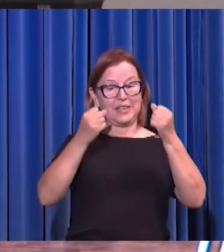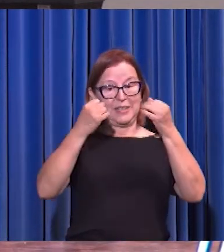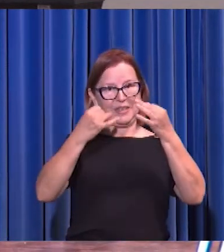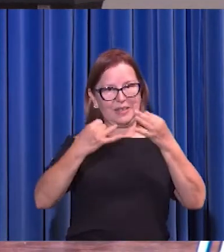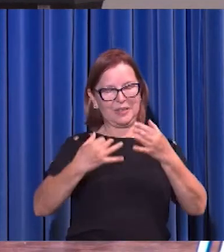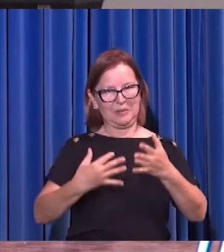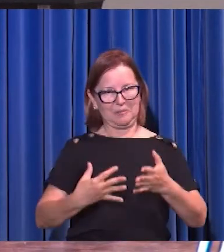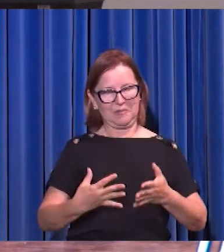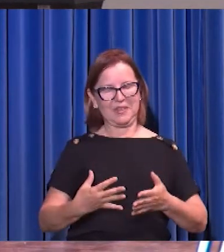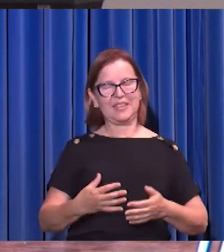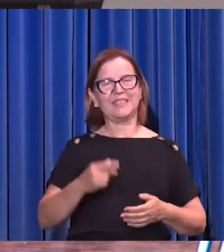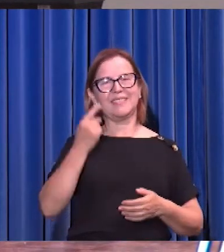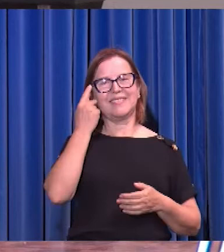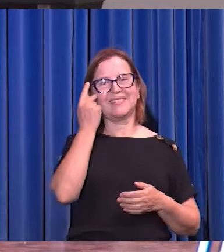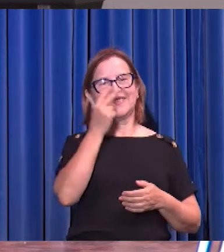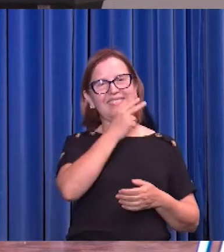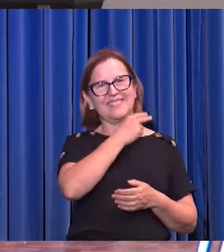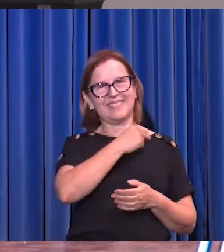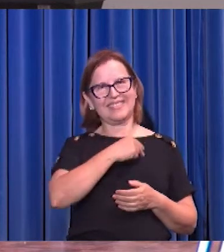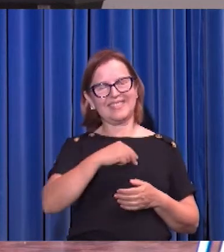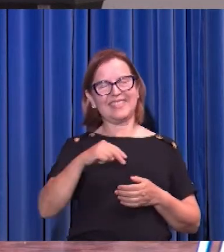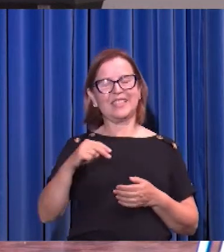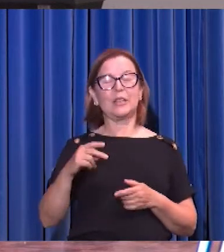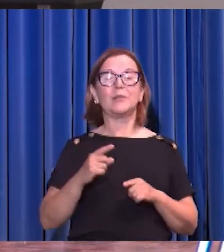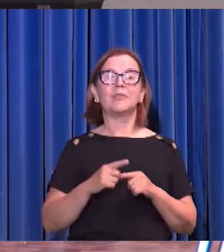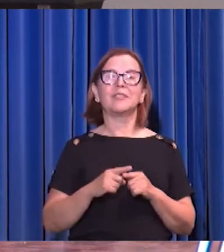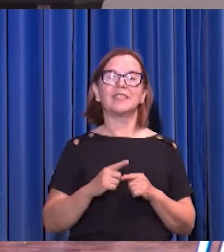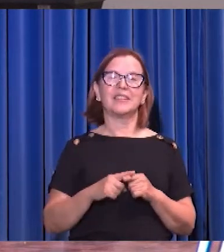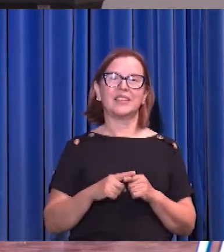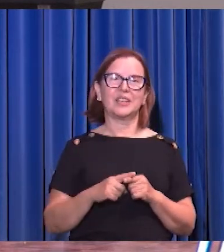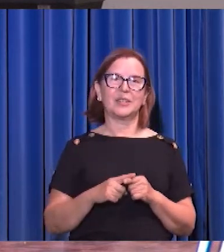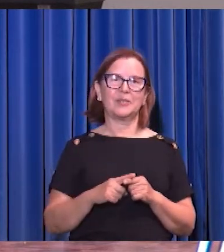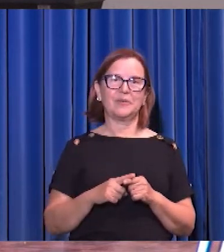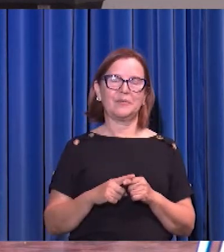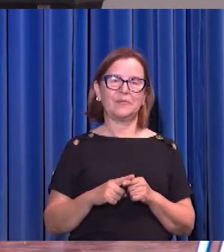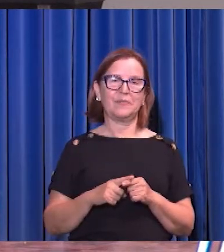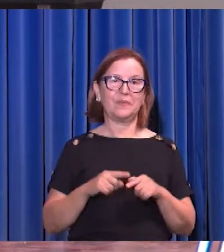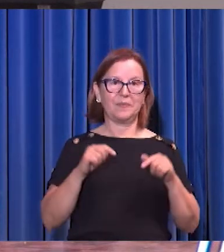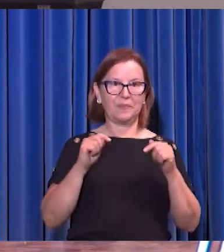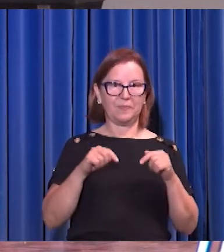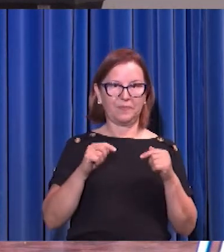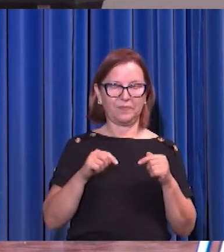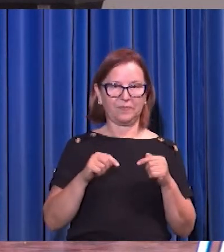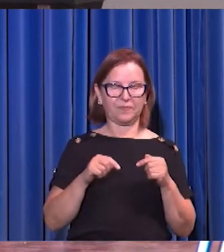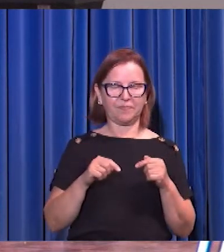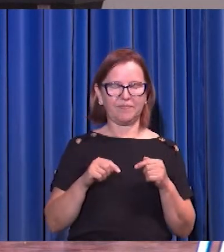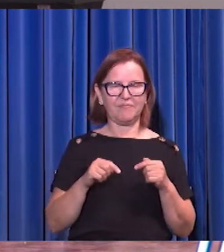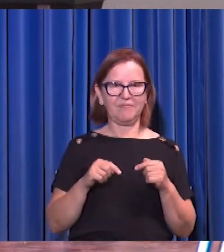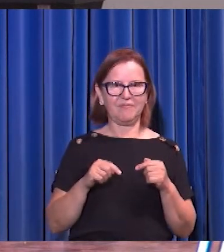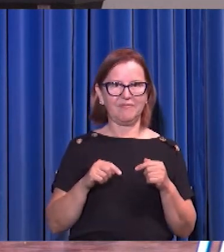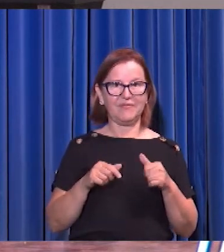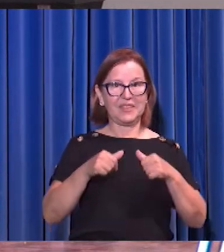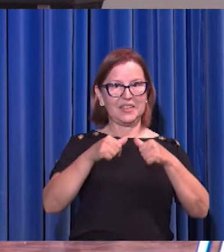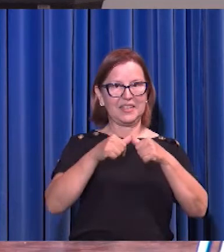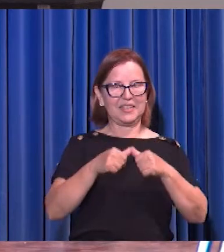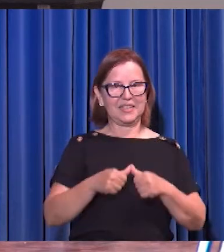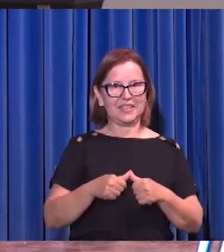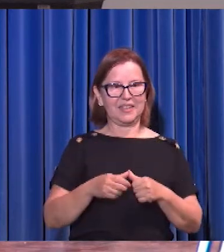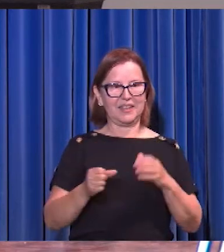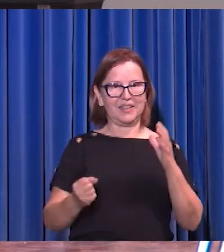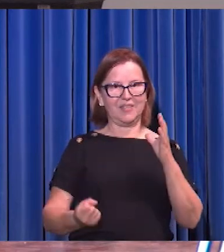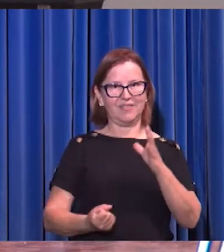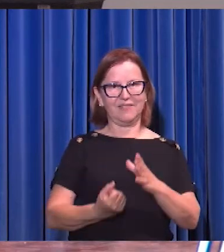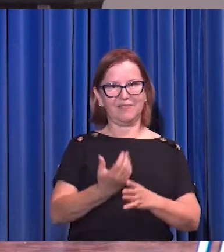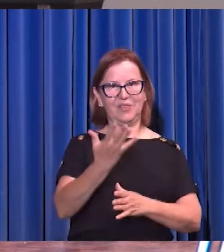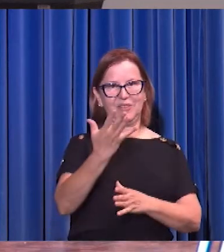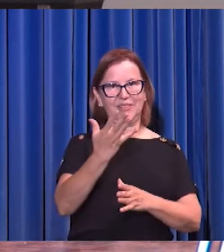fato explicou para Nicodemos. Por quê? Porque aqui reside a fonte